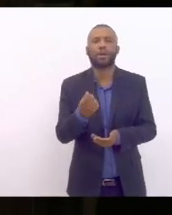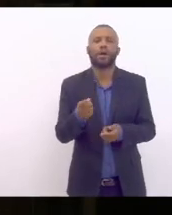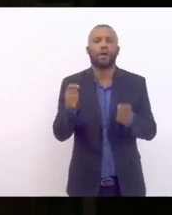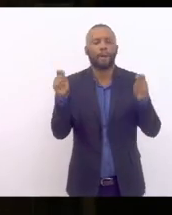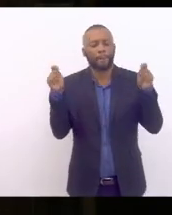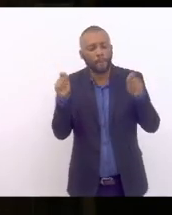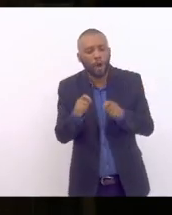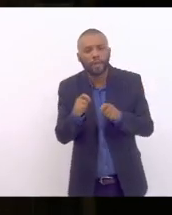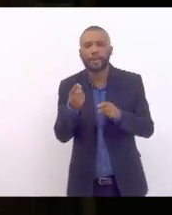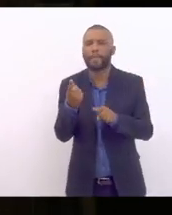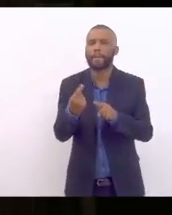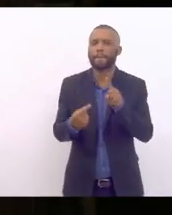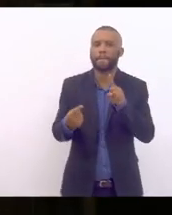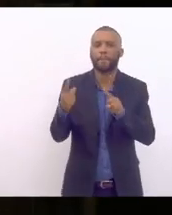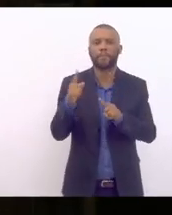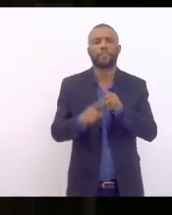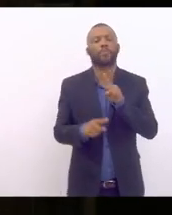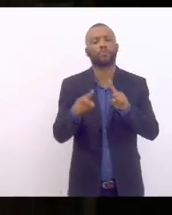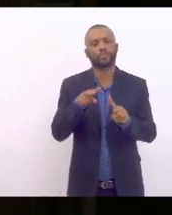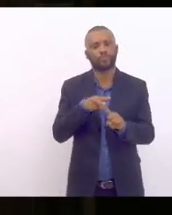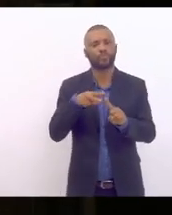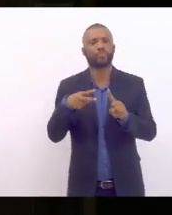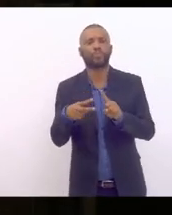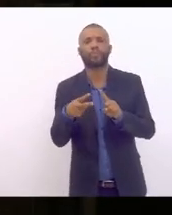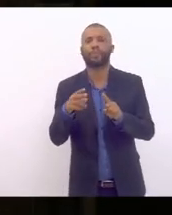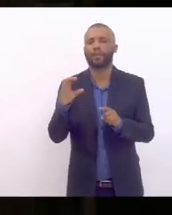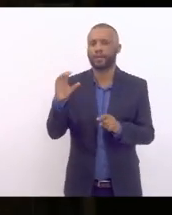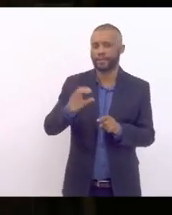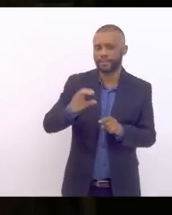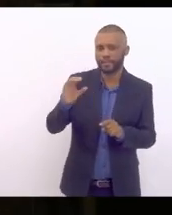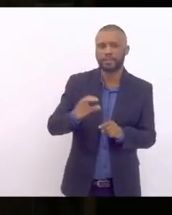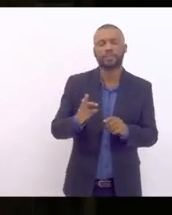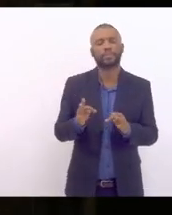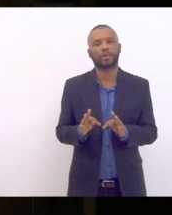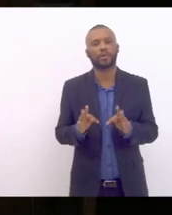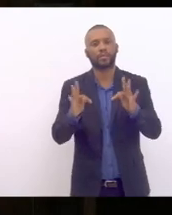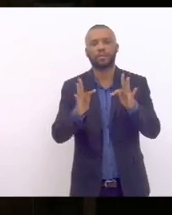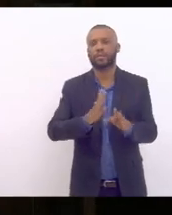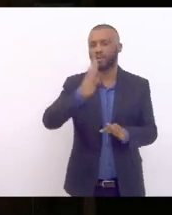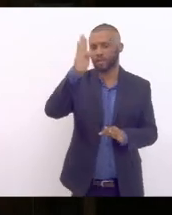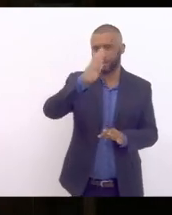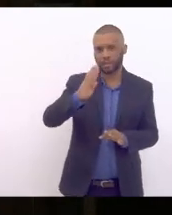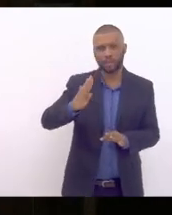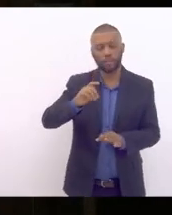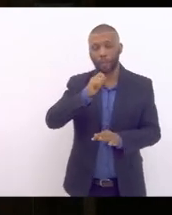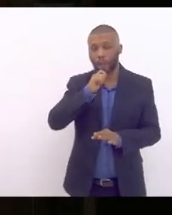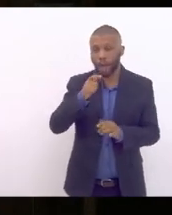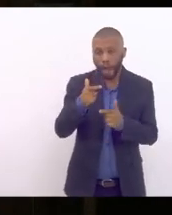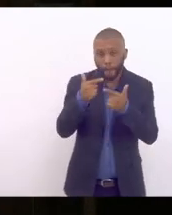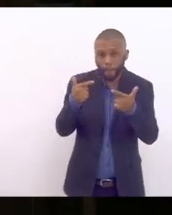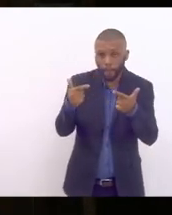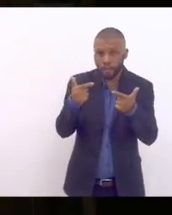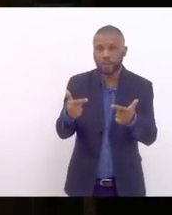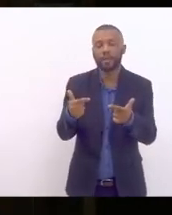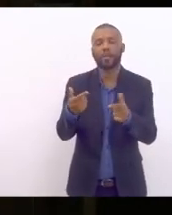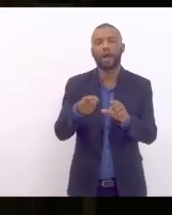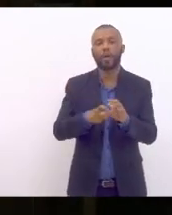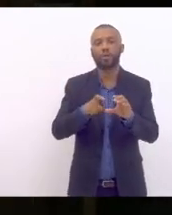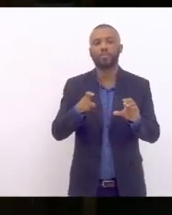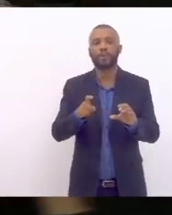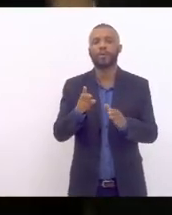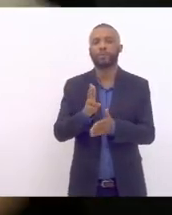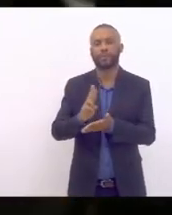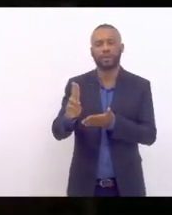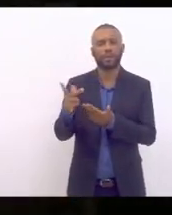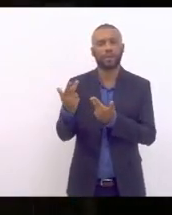crescer do ponto de vista da Ciência e Tecnologia desse país sem apostar na autonomia universitária e como